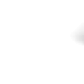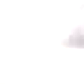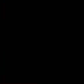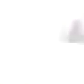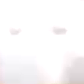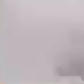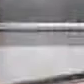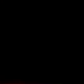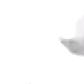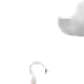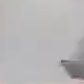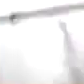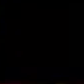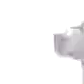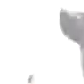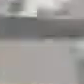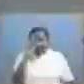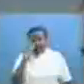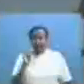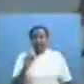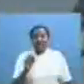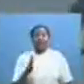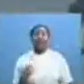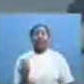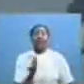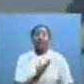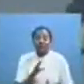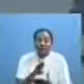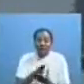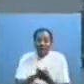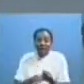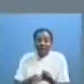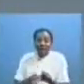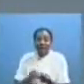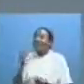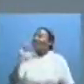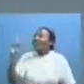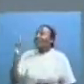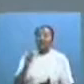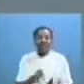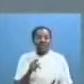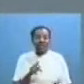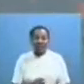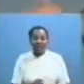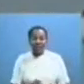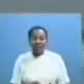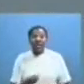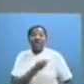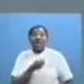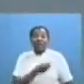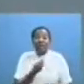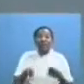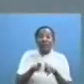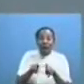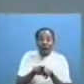quando criou o ser humano? Deus pensou coisas imensas. E ele diz aqui, por exemplo, no versículo 4 do